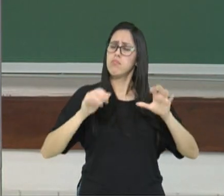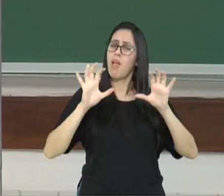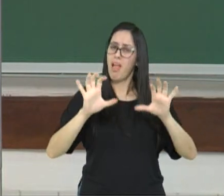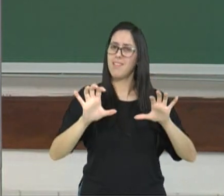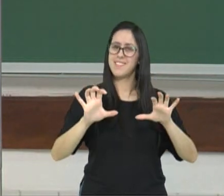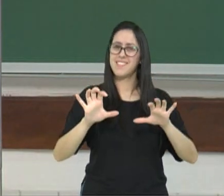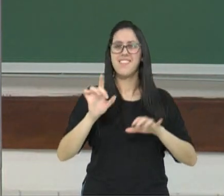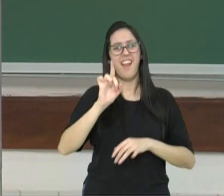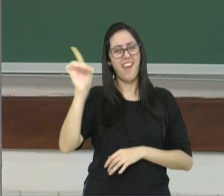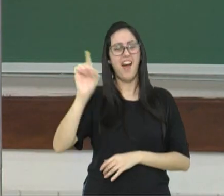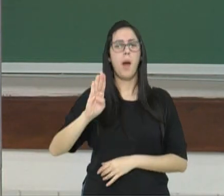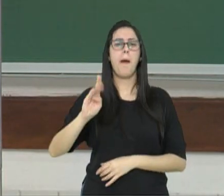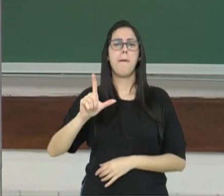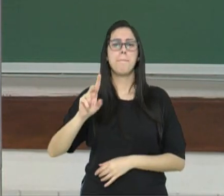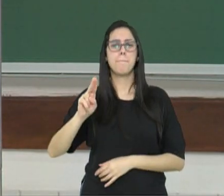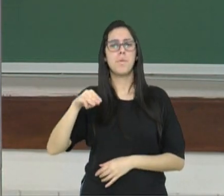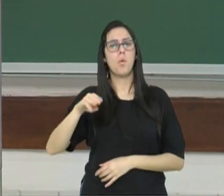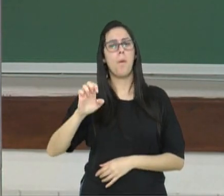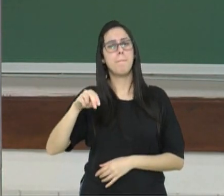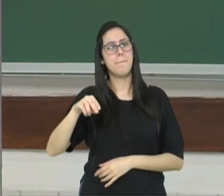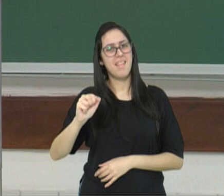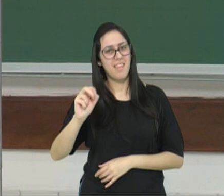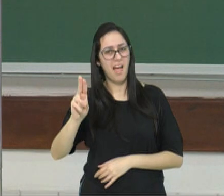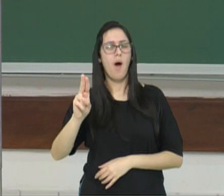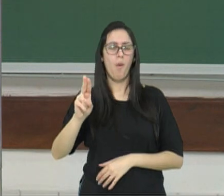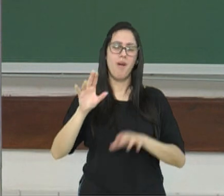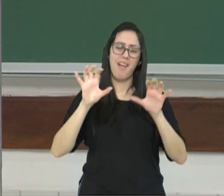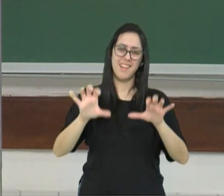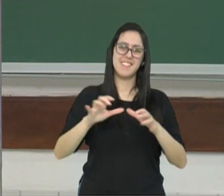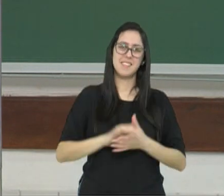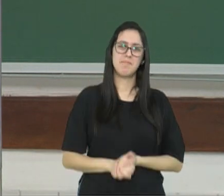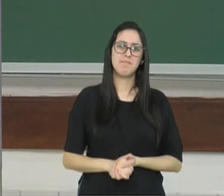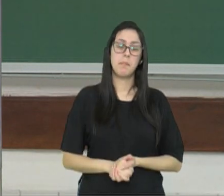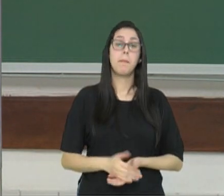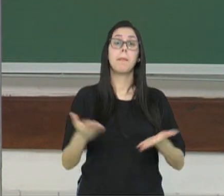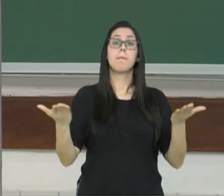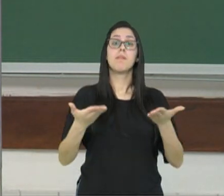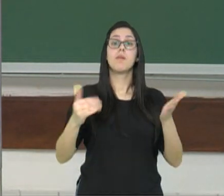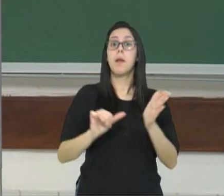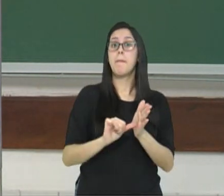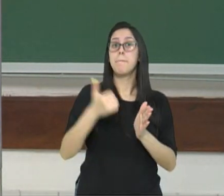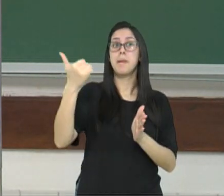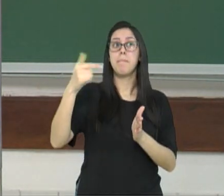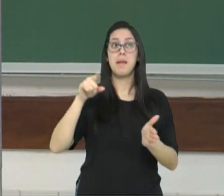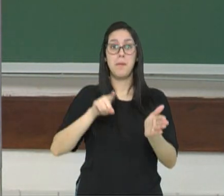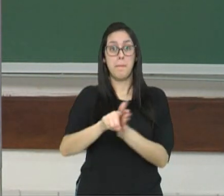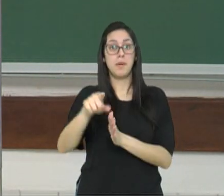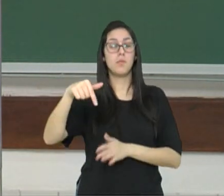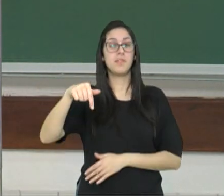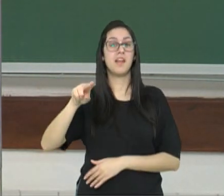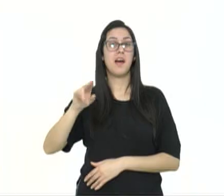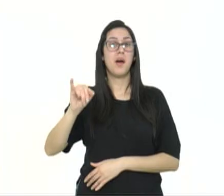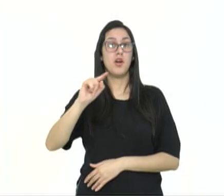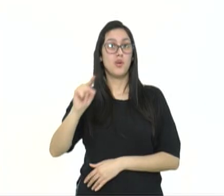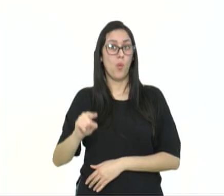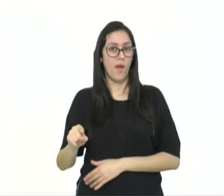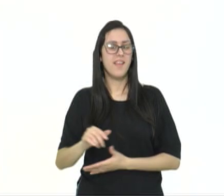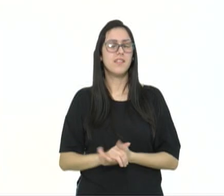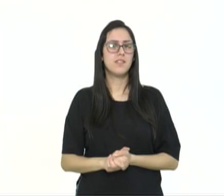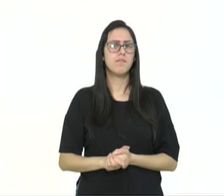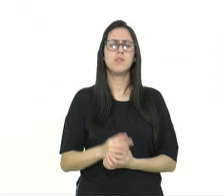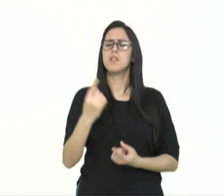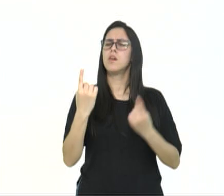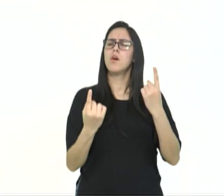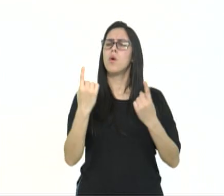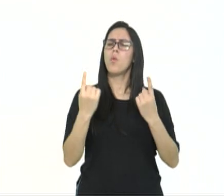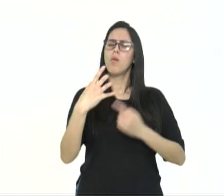de Blumenau. Aí por diante. Vamos então para o nosso primeiro quiz da aula de hoje. Qual o modelo